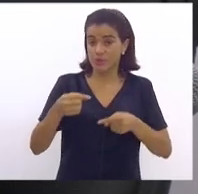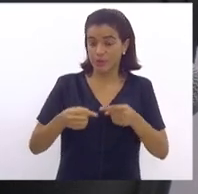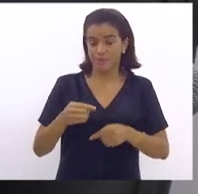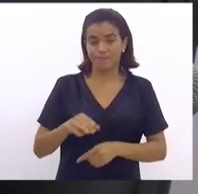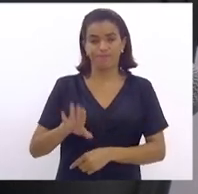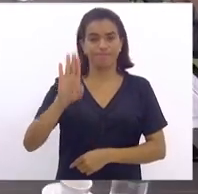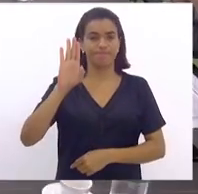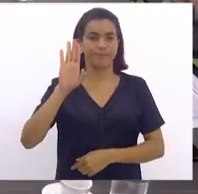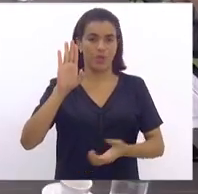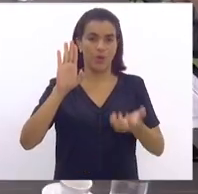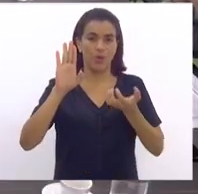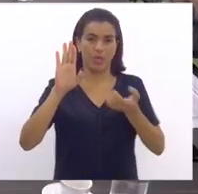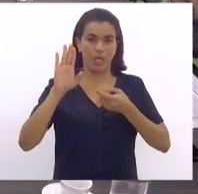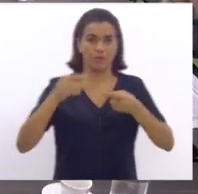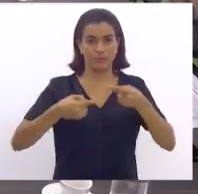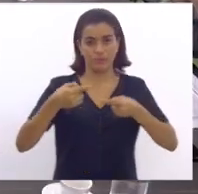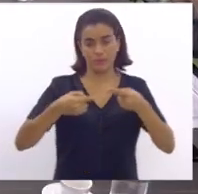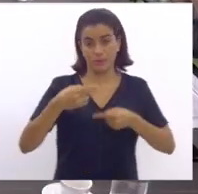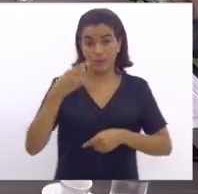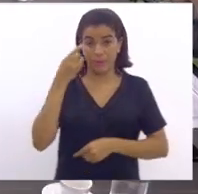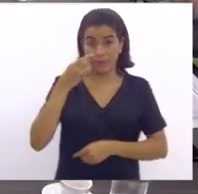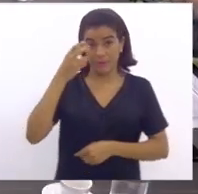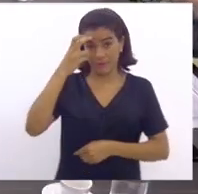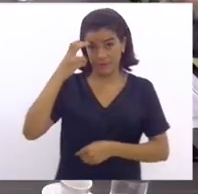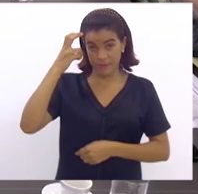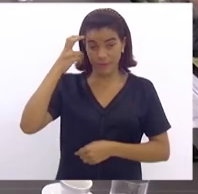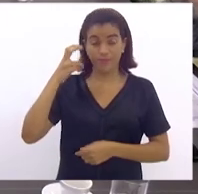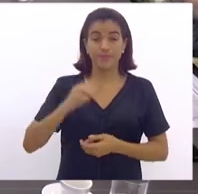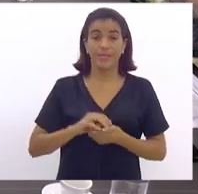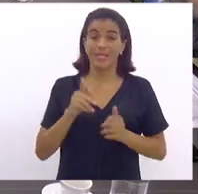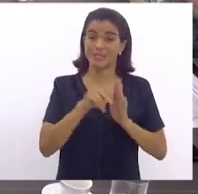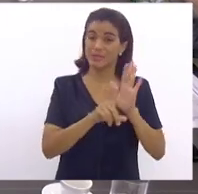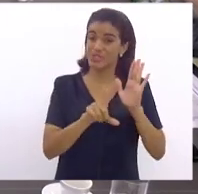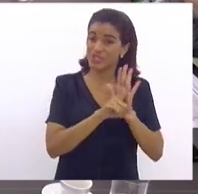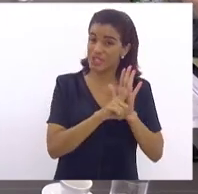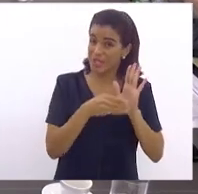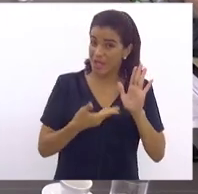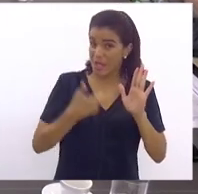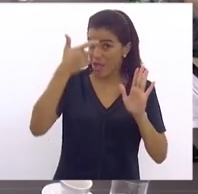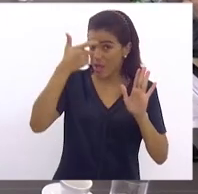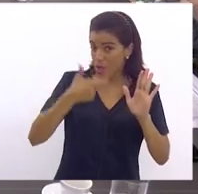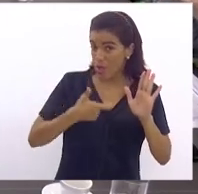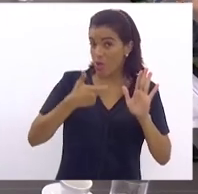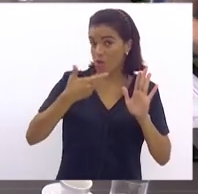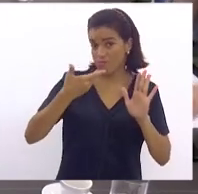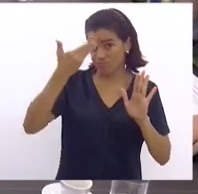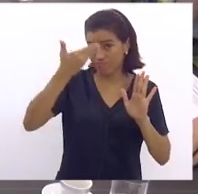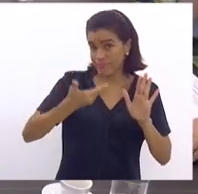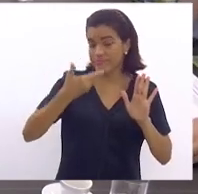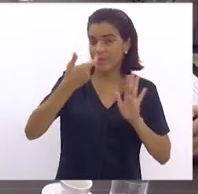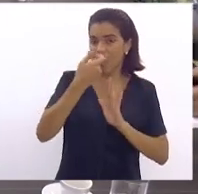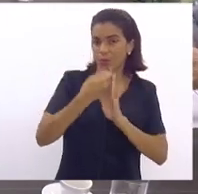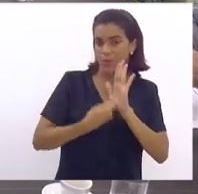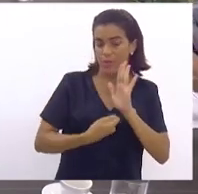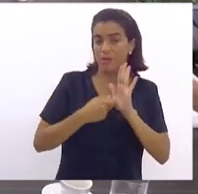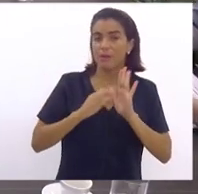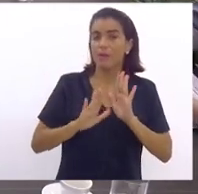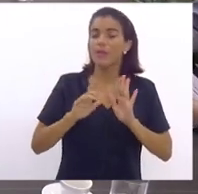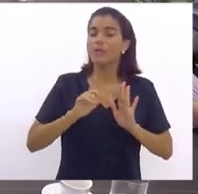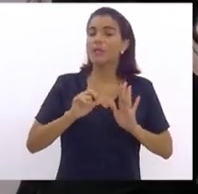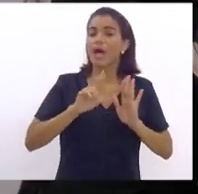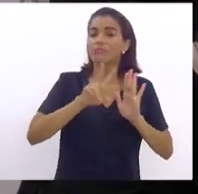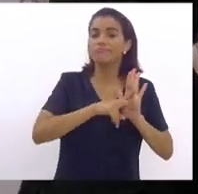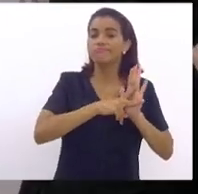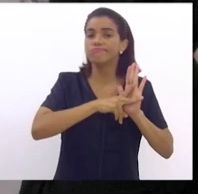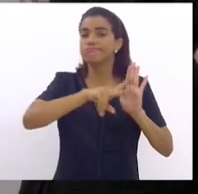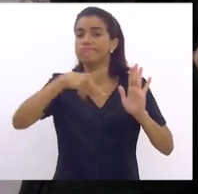Eu queria discutir rapidamente, presidente. Esse projeto de lei de minha autoria, ele está reproduzindo uma lei que